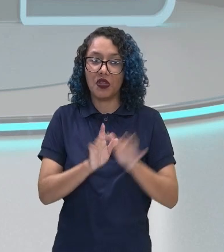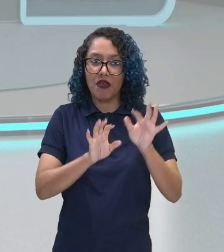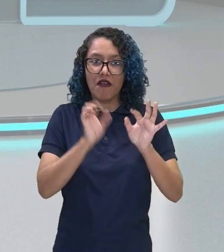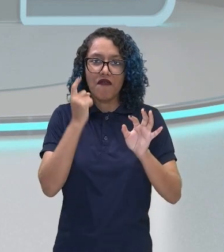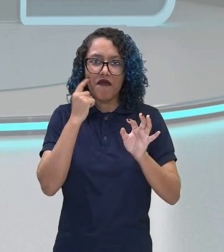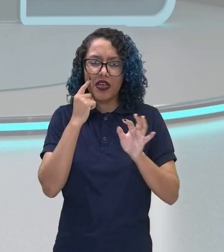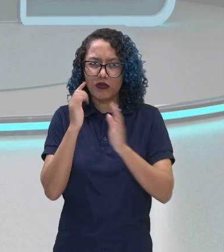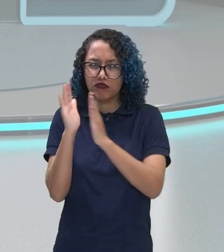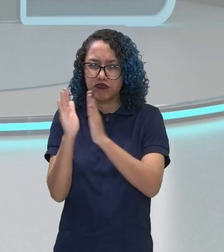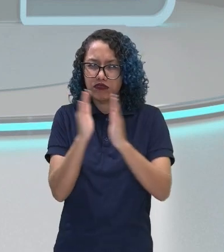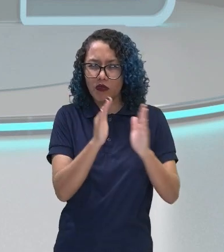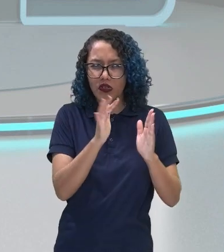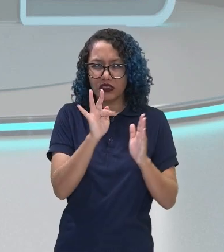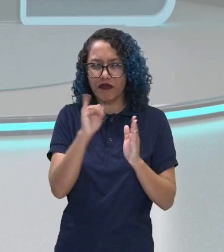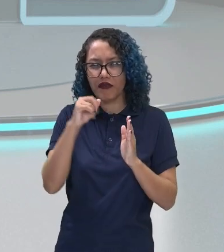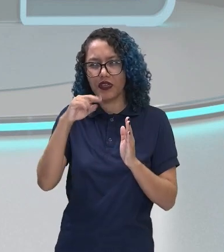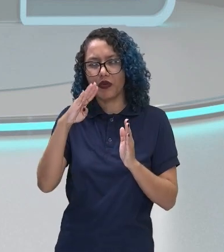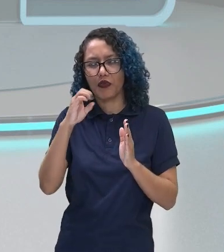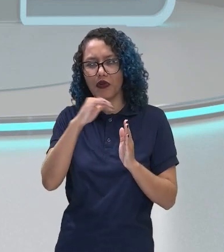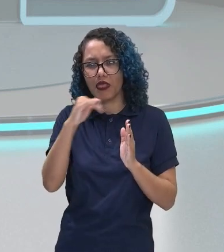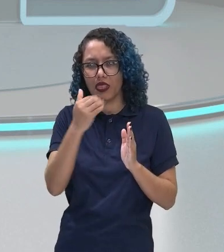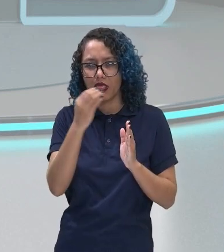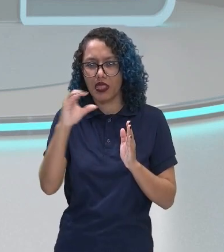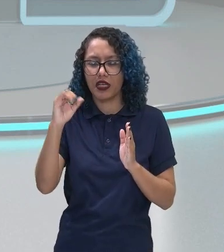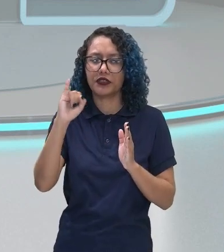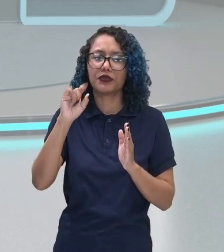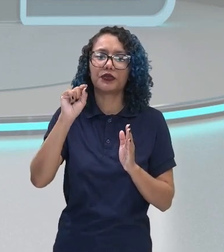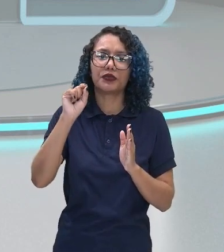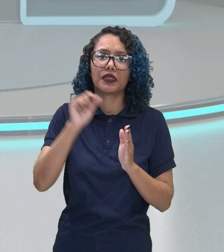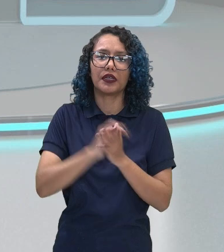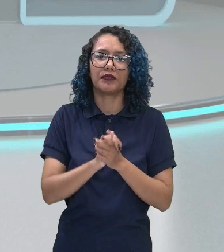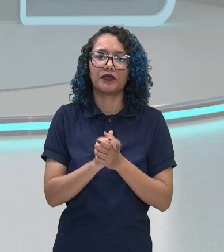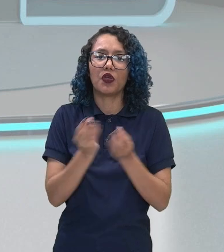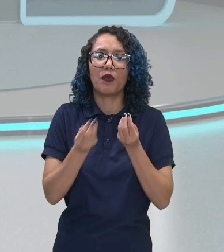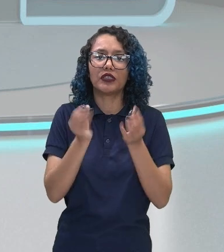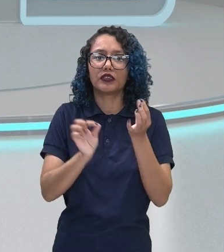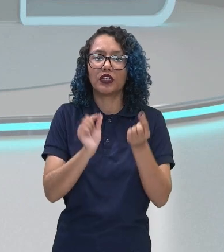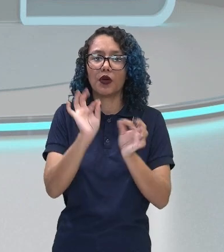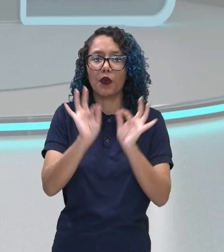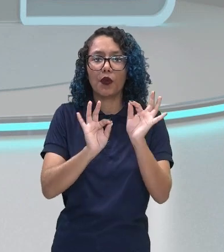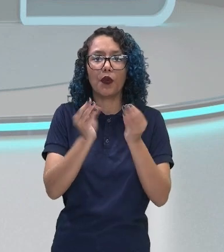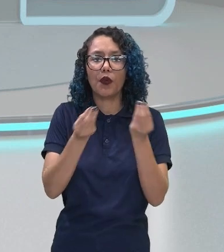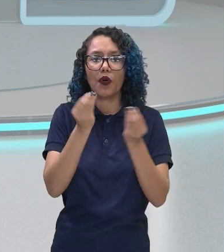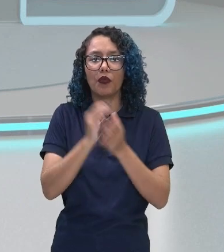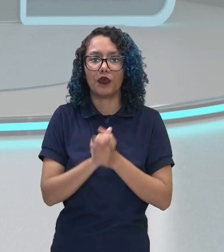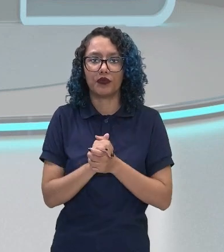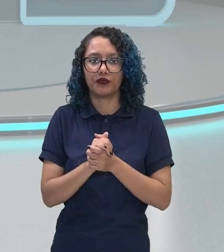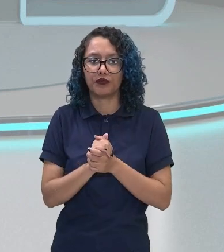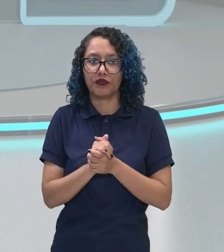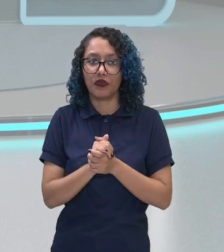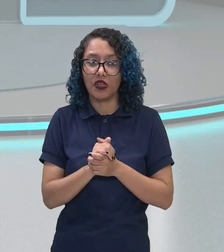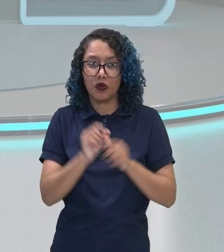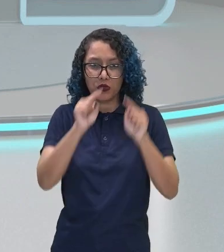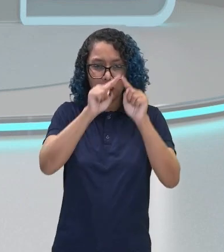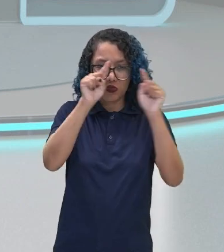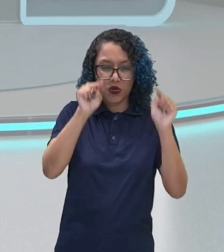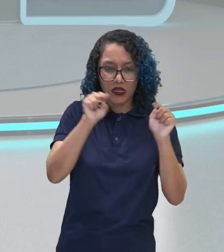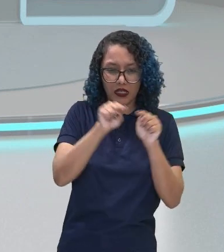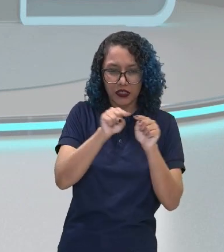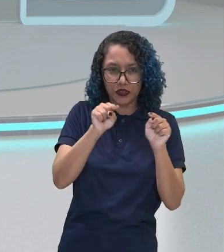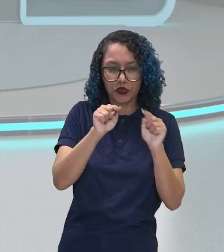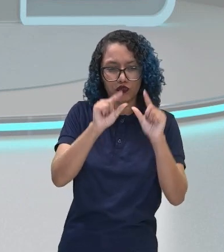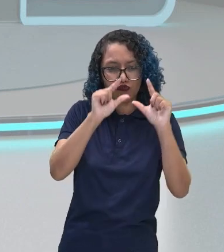podemos enxergar que começa com uma fórmula que ela vai do menor para o maior. Então,